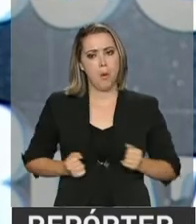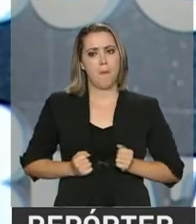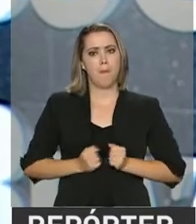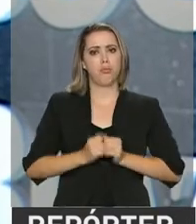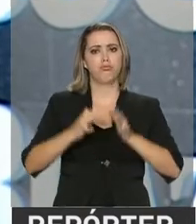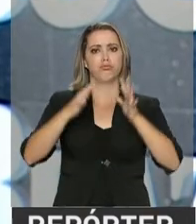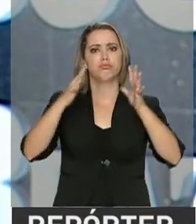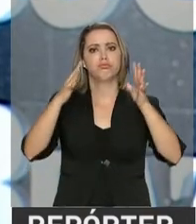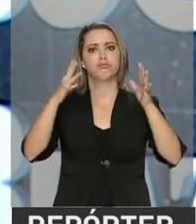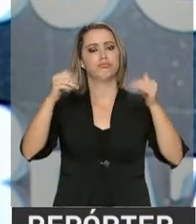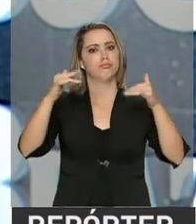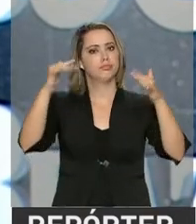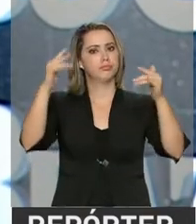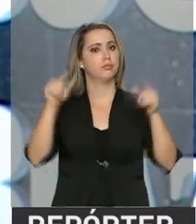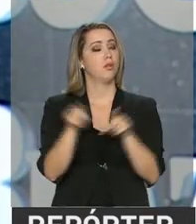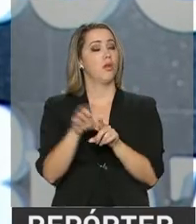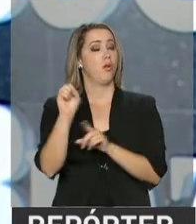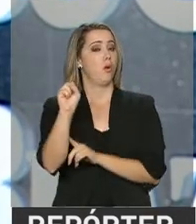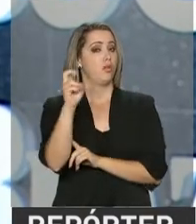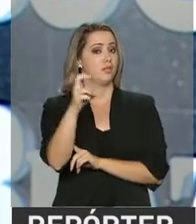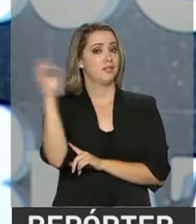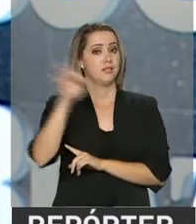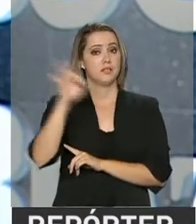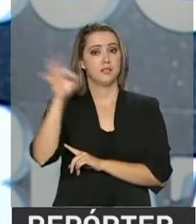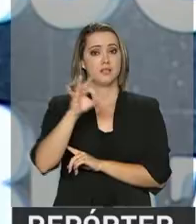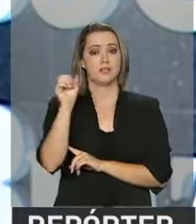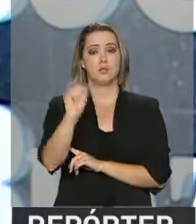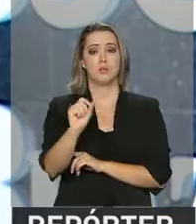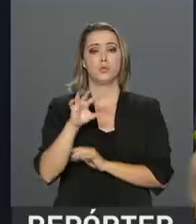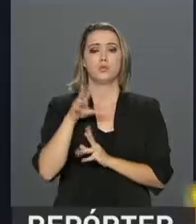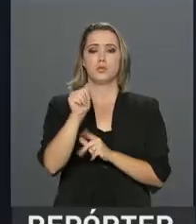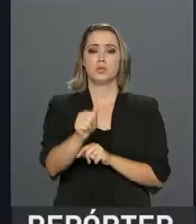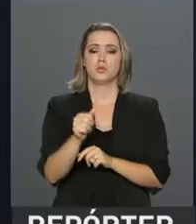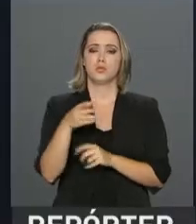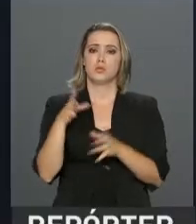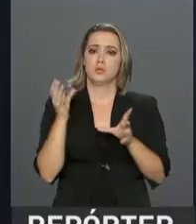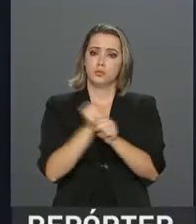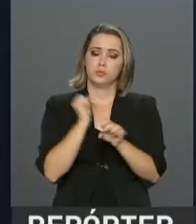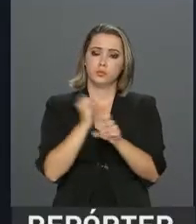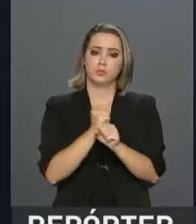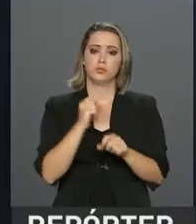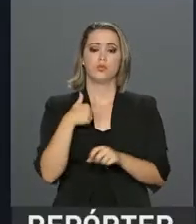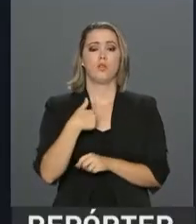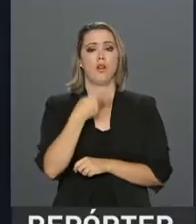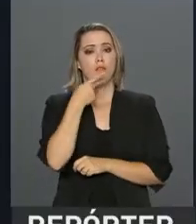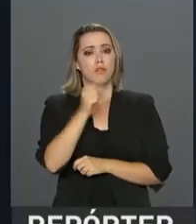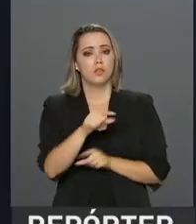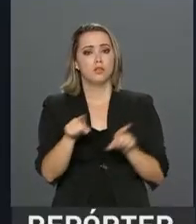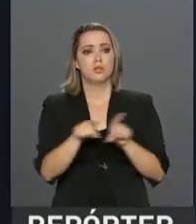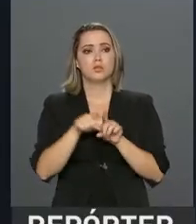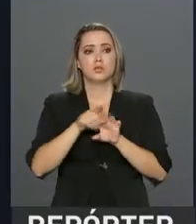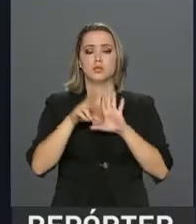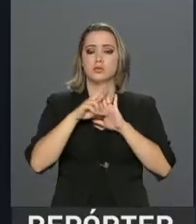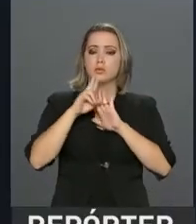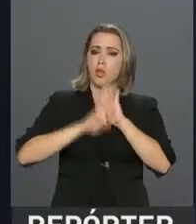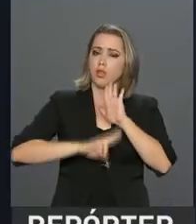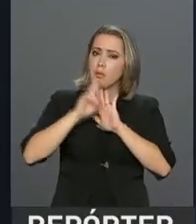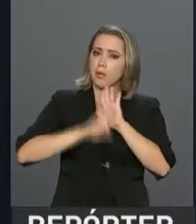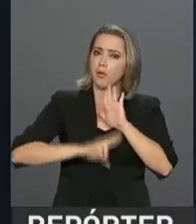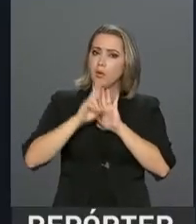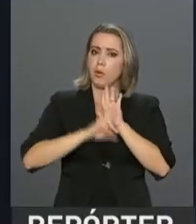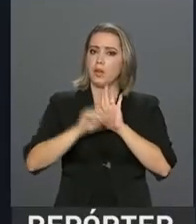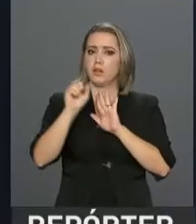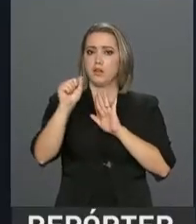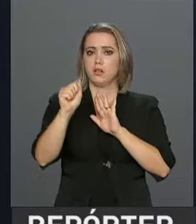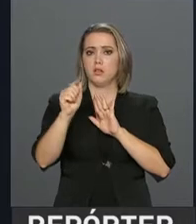devem comprometer até 85% do orçamento. Diogo Oliveira comentou ainda o parecer do deputado Arthur